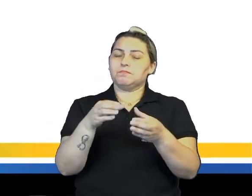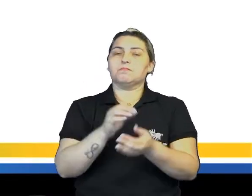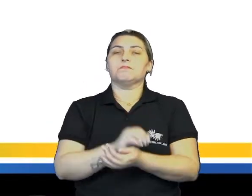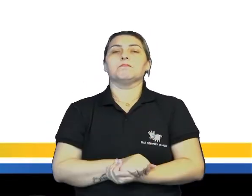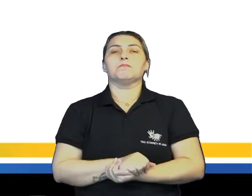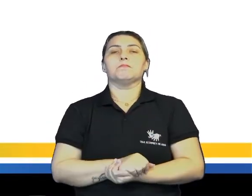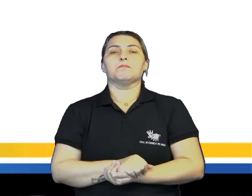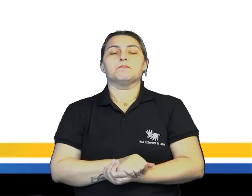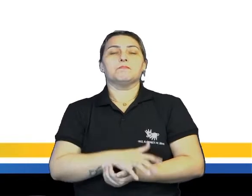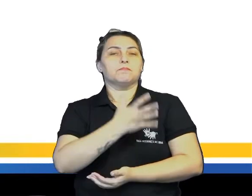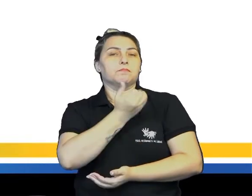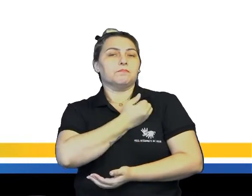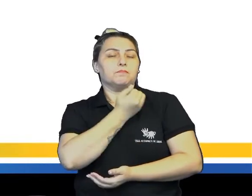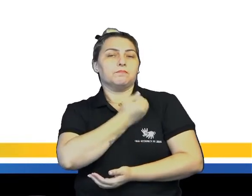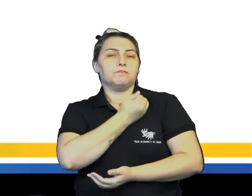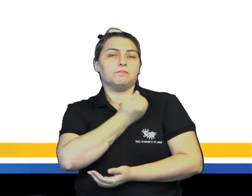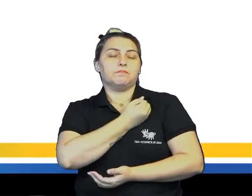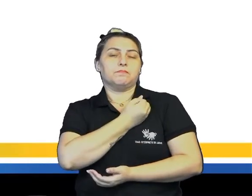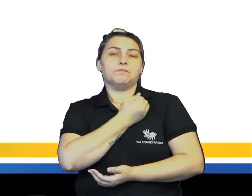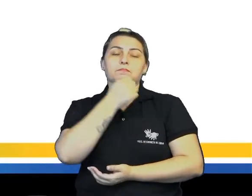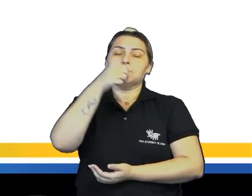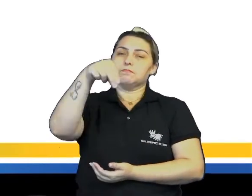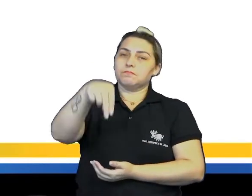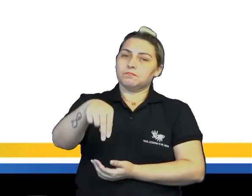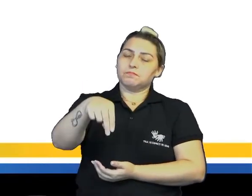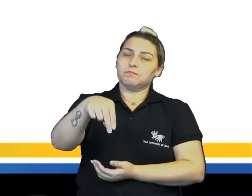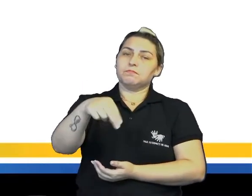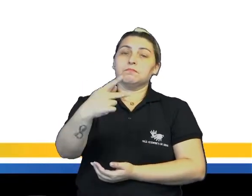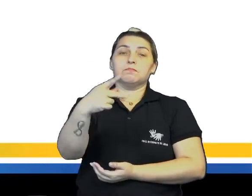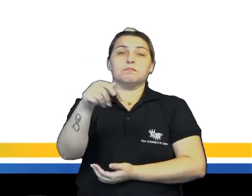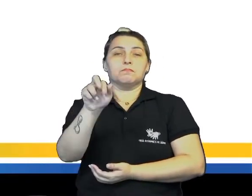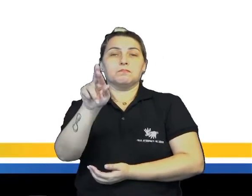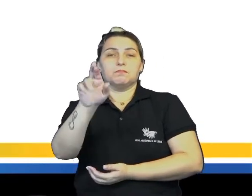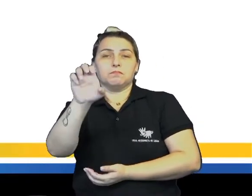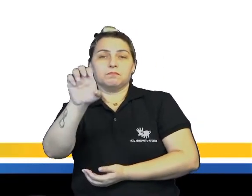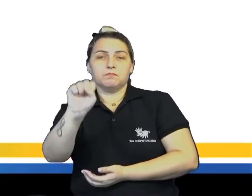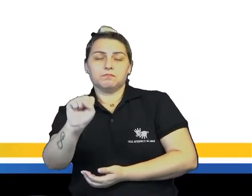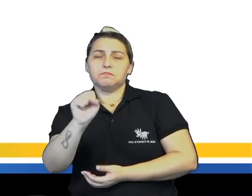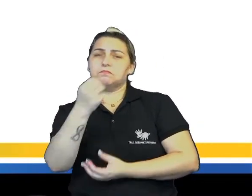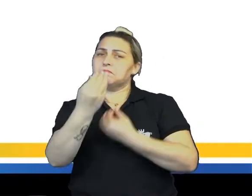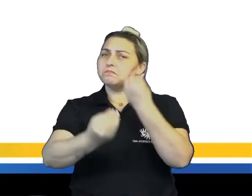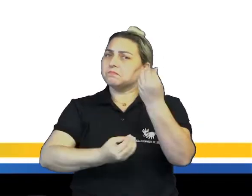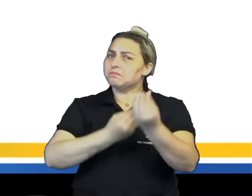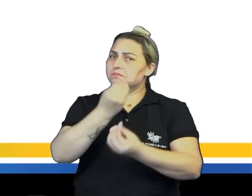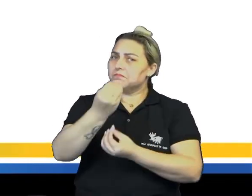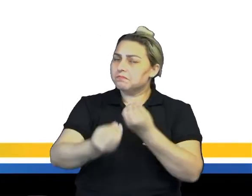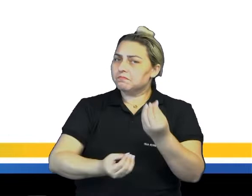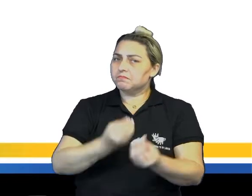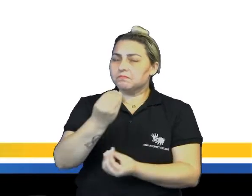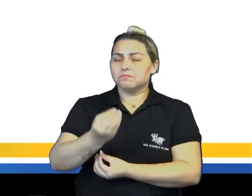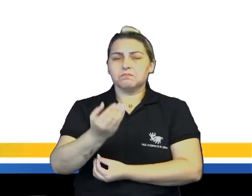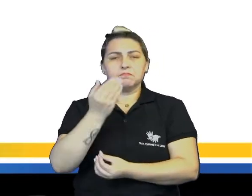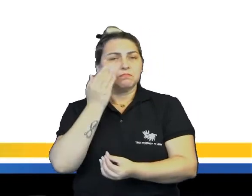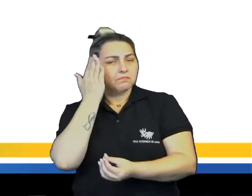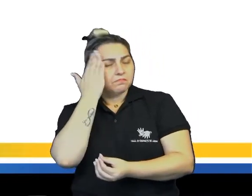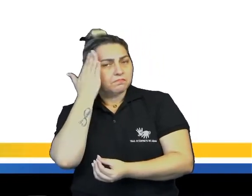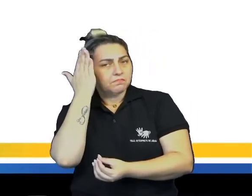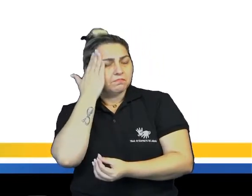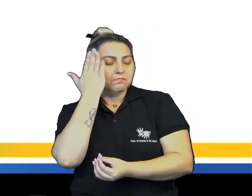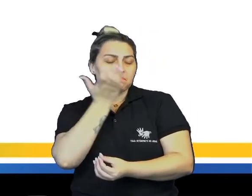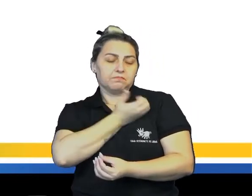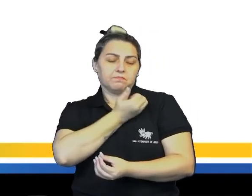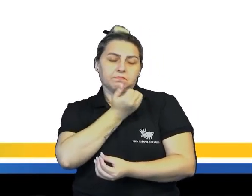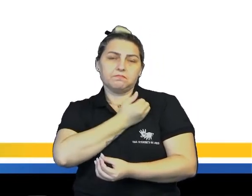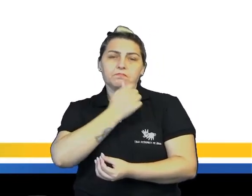o conjunto dos números naturais pares. Professora, como que eu identifico um número